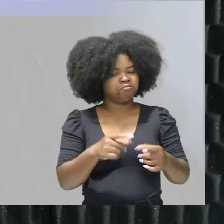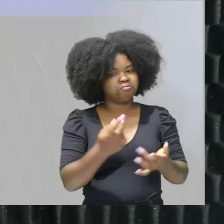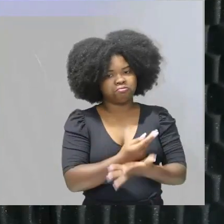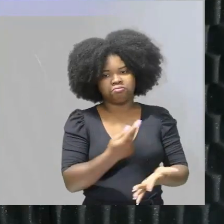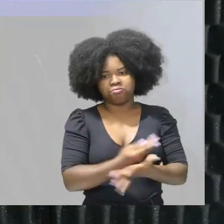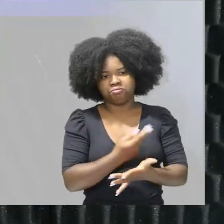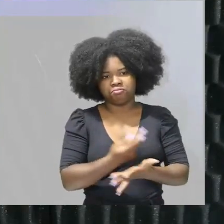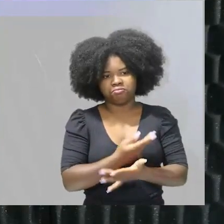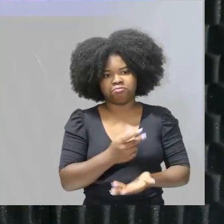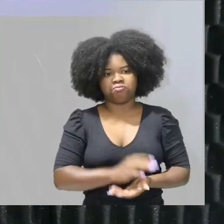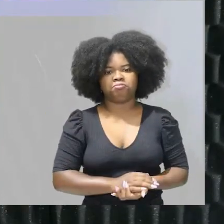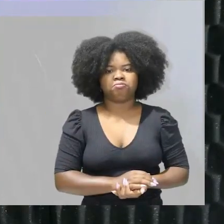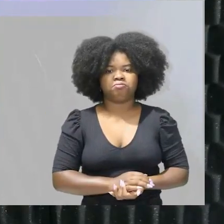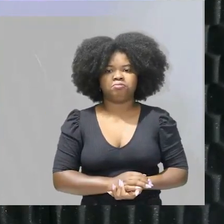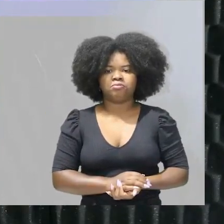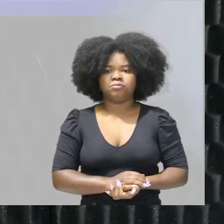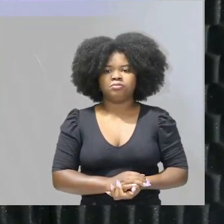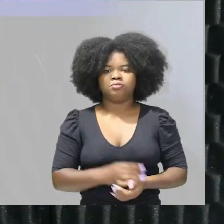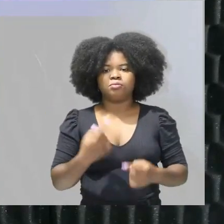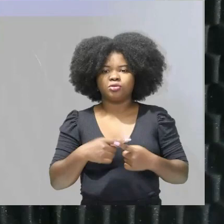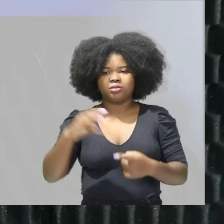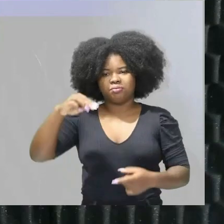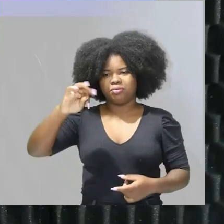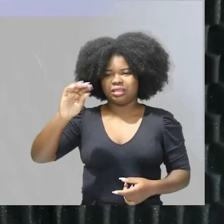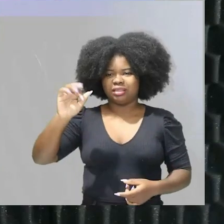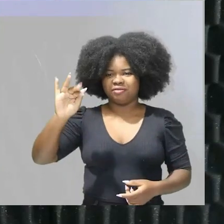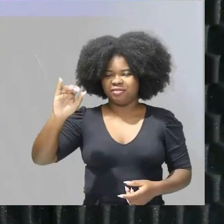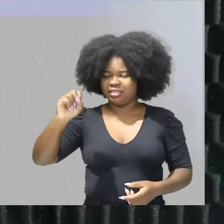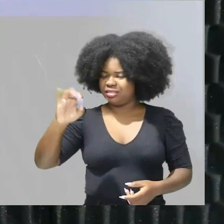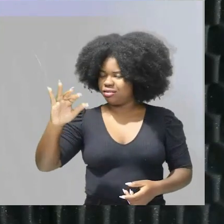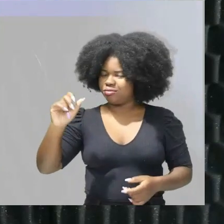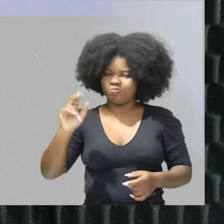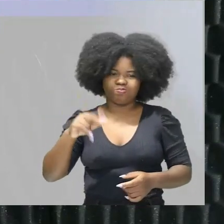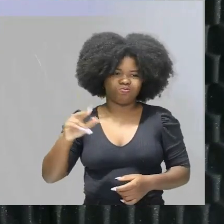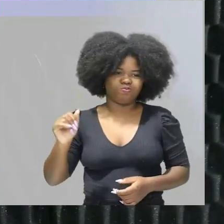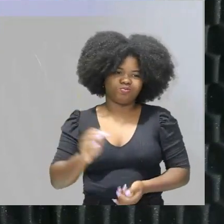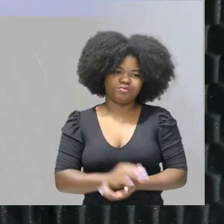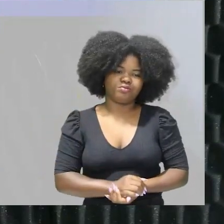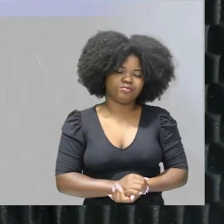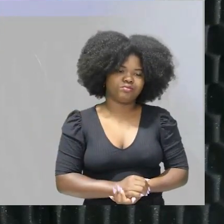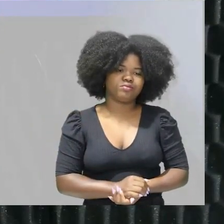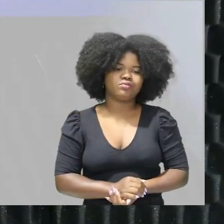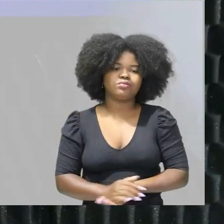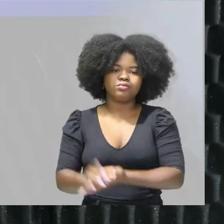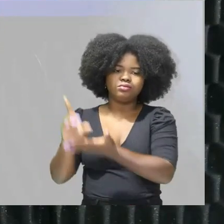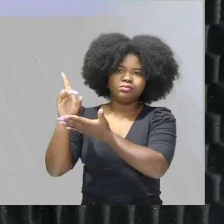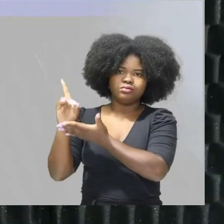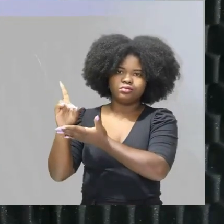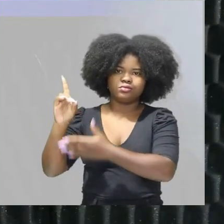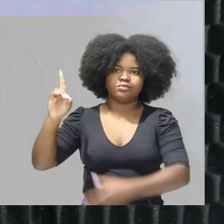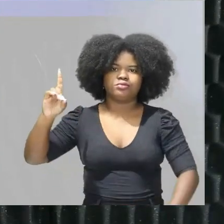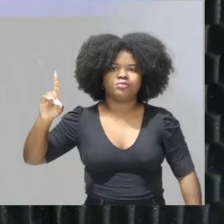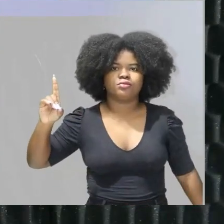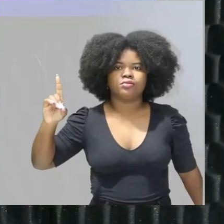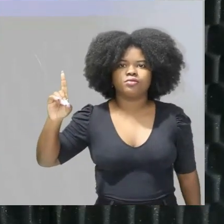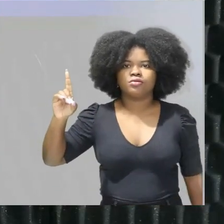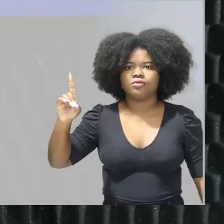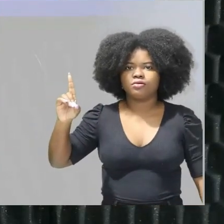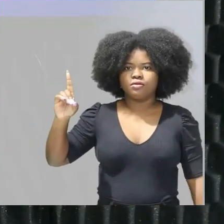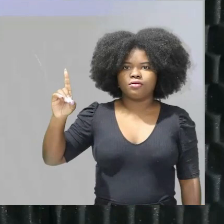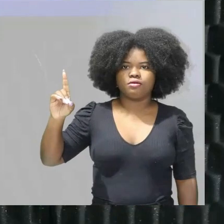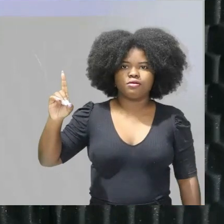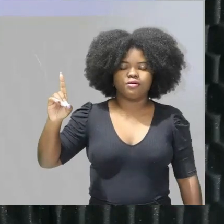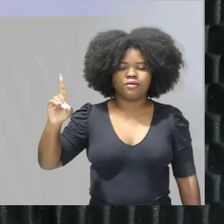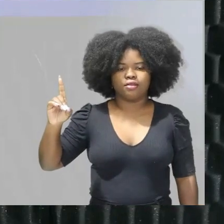o céu estrelado a fenomenalidade do mundo a percepção tá letra D pressibilidade do